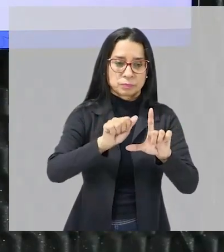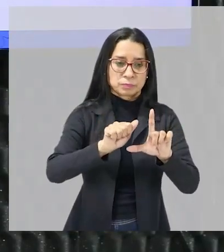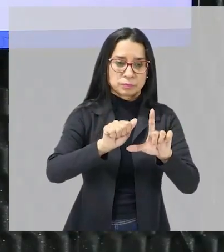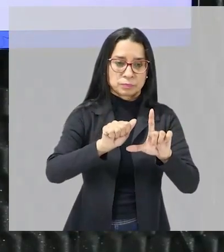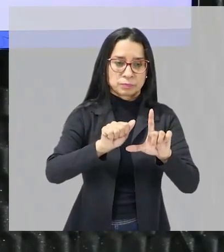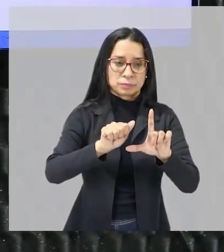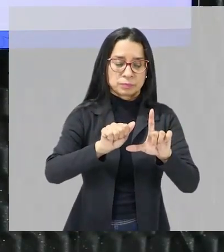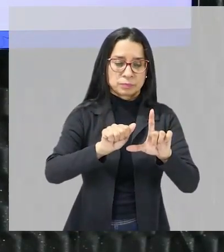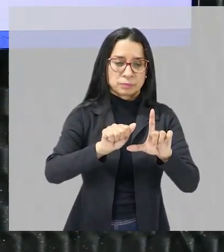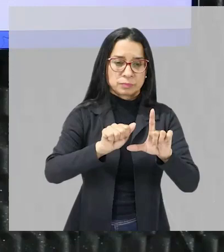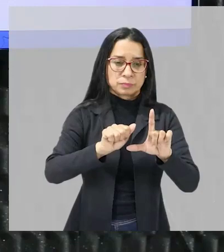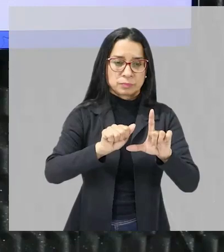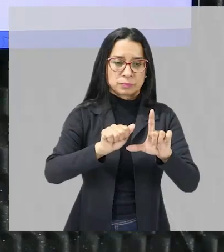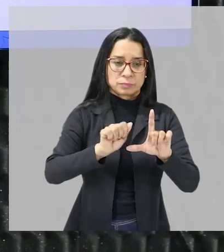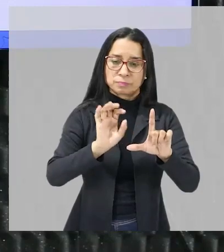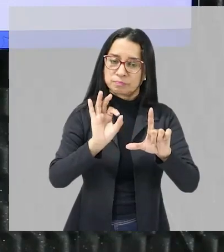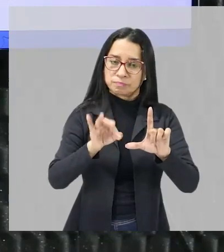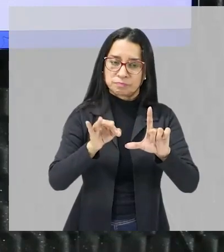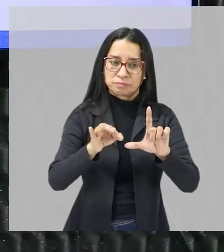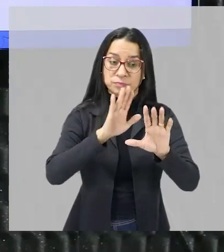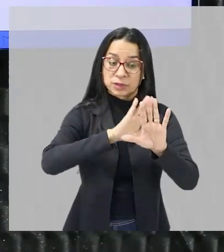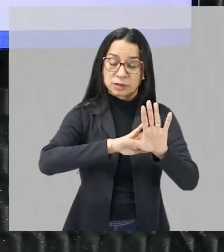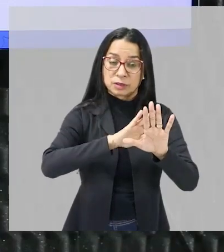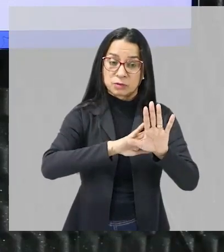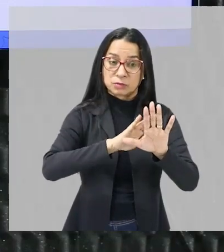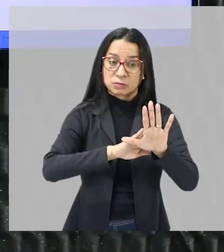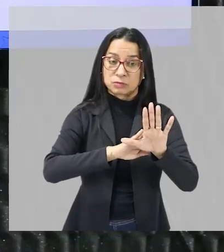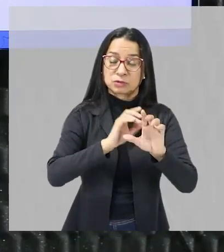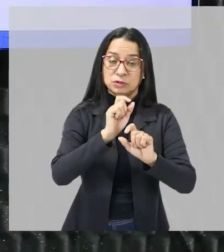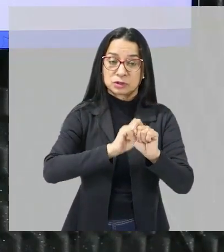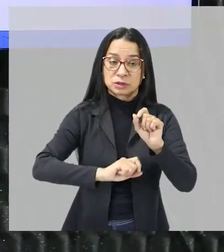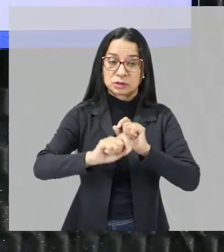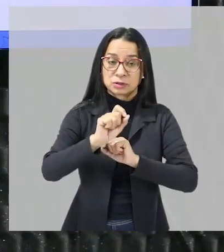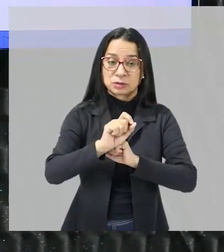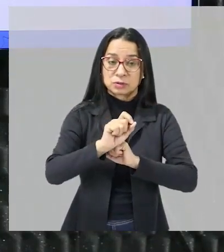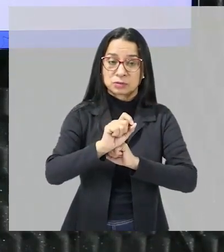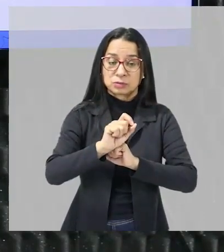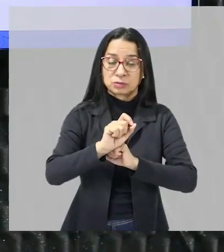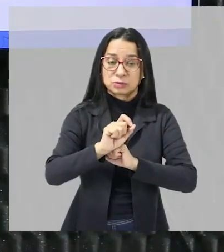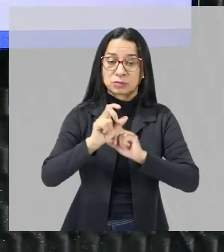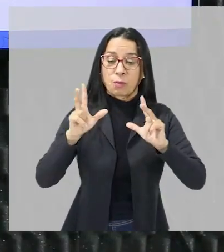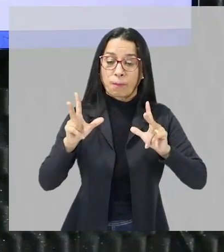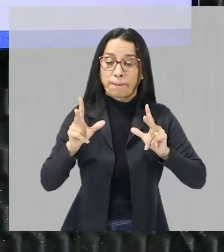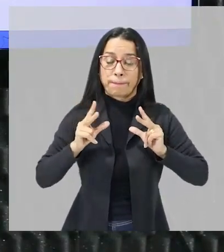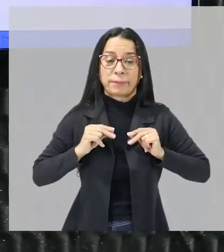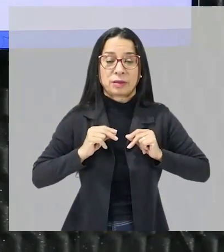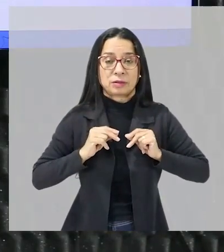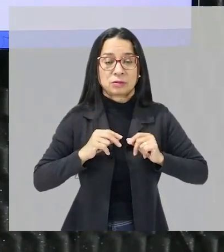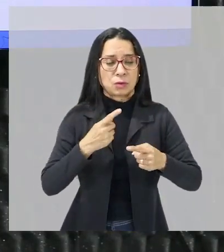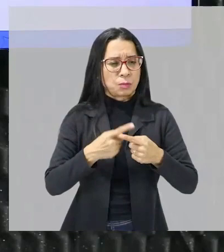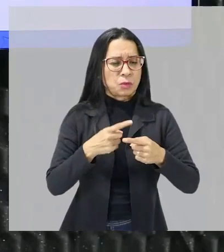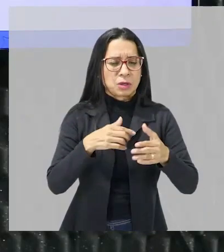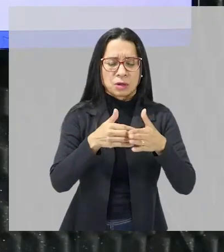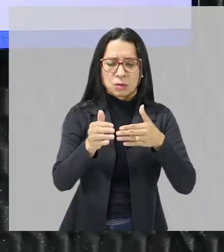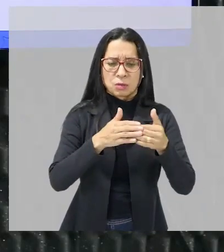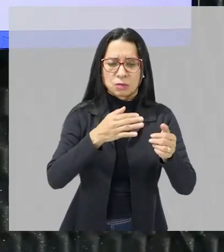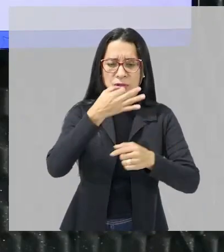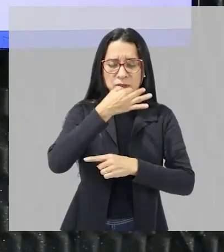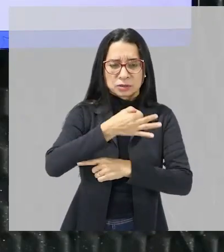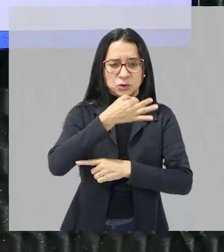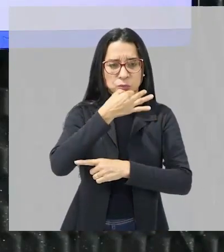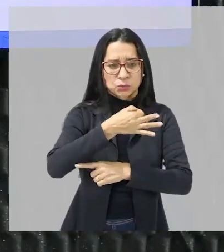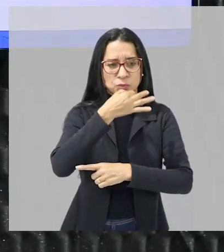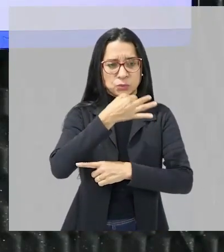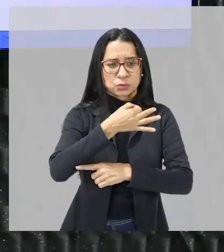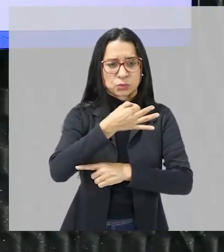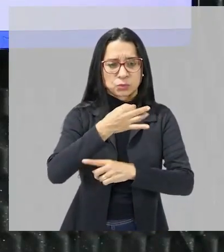do mérito. Correto. Porque qualquer discurso meritocrático, ele cai por terra com essa lógica econômica. A pessoa